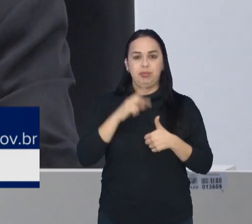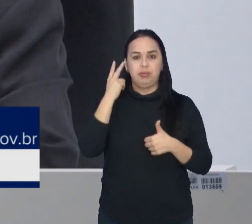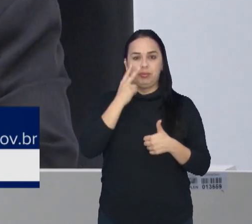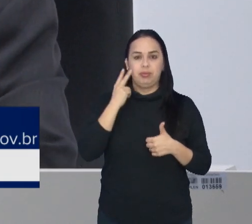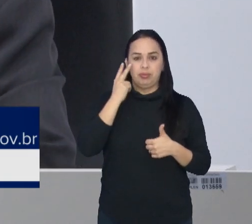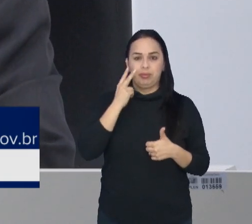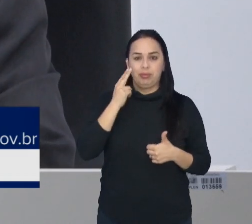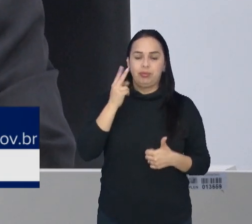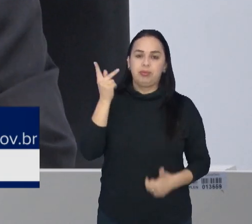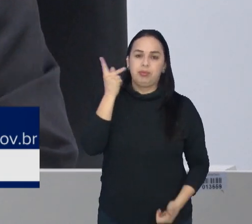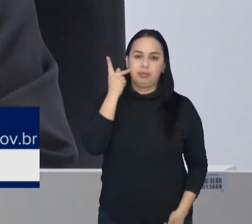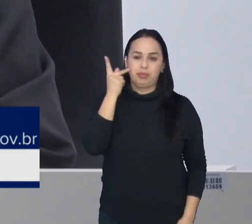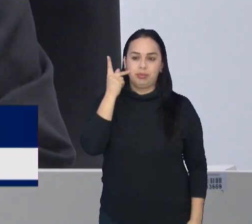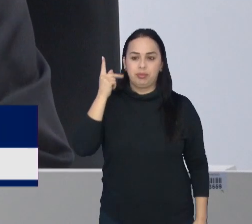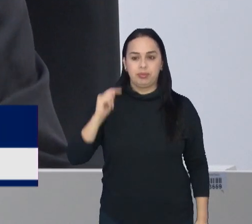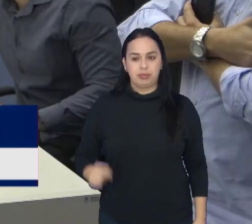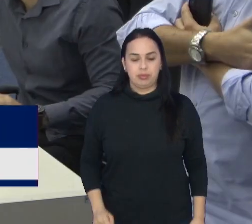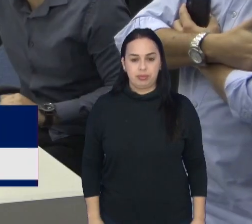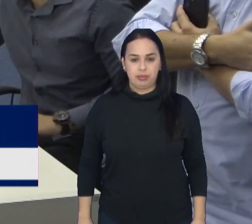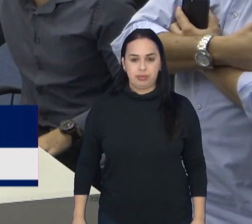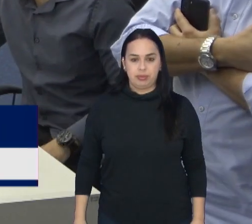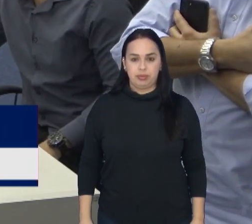vereador Rafael Pascucci.